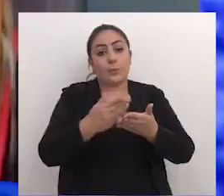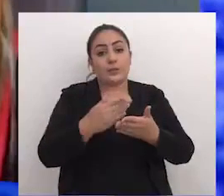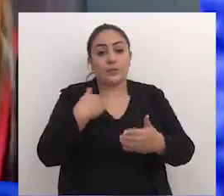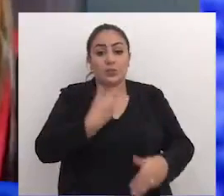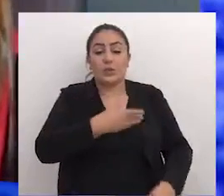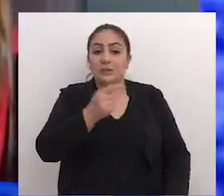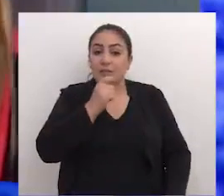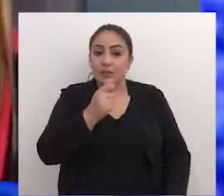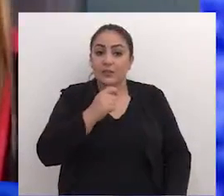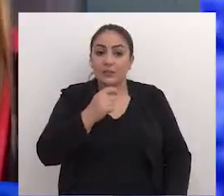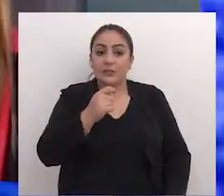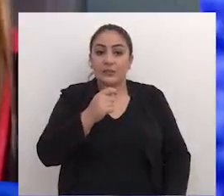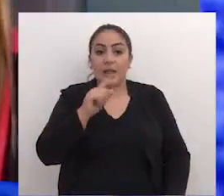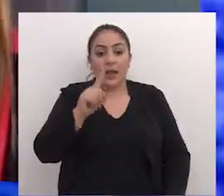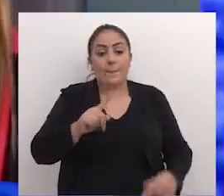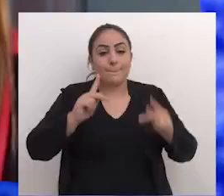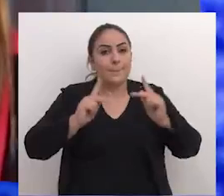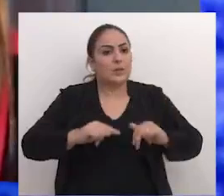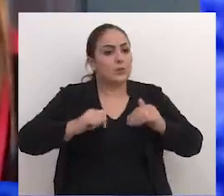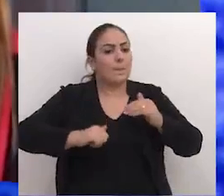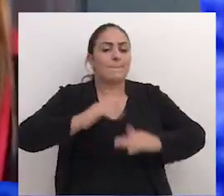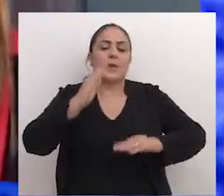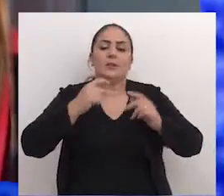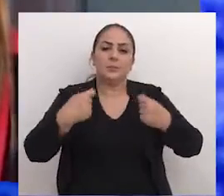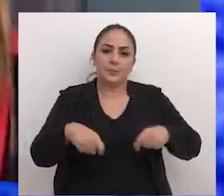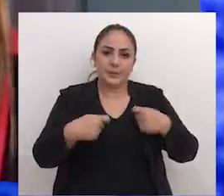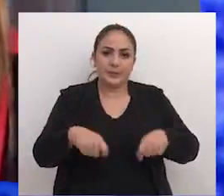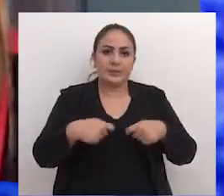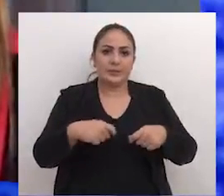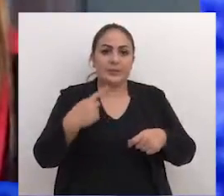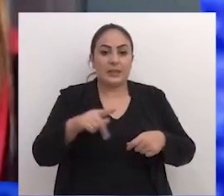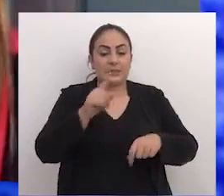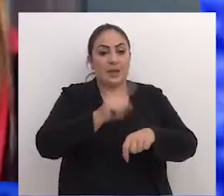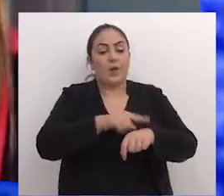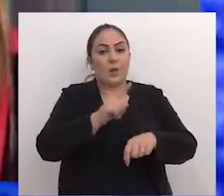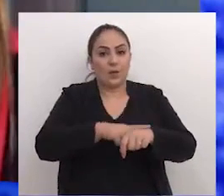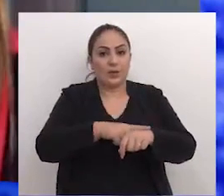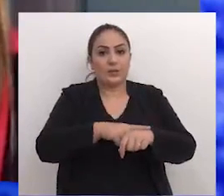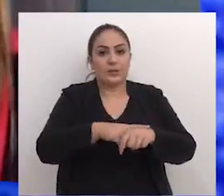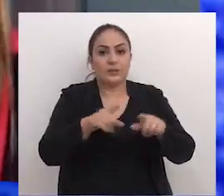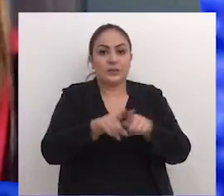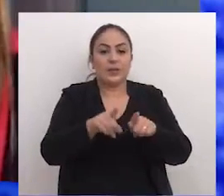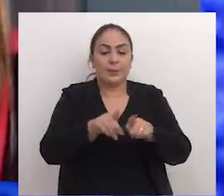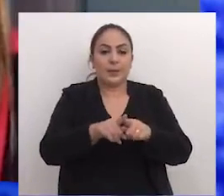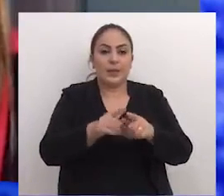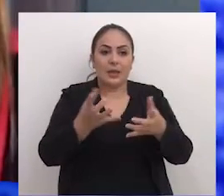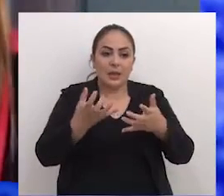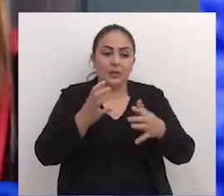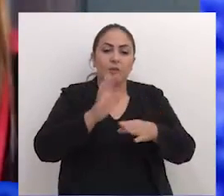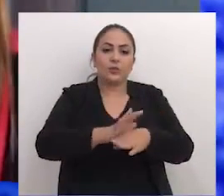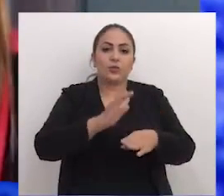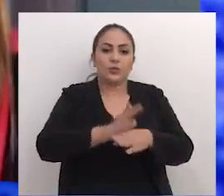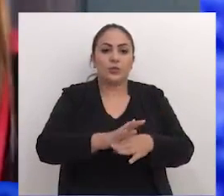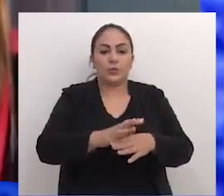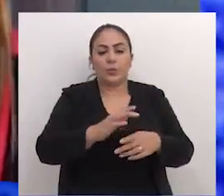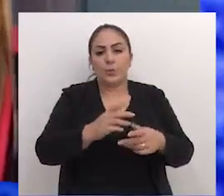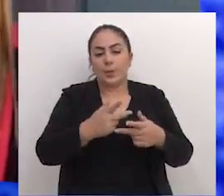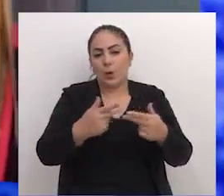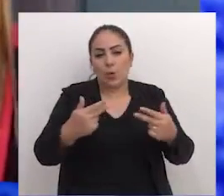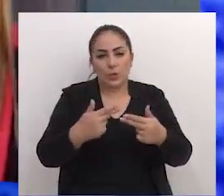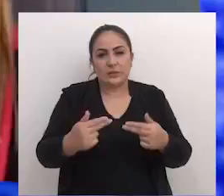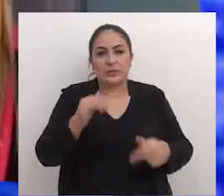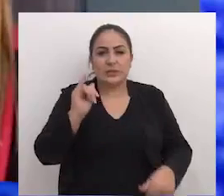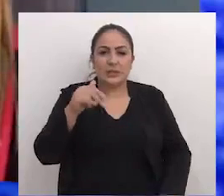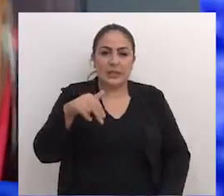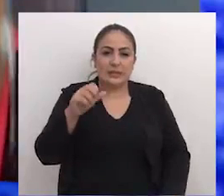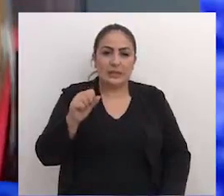nossa entrevista, justamente são as pessoas que mais precisam, né, nessa hora, que buscam um auxílio, né, um benefício